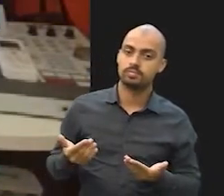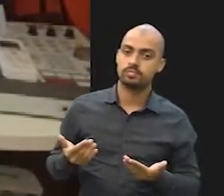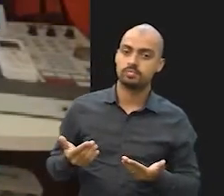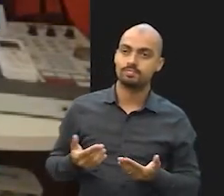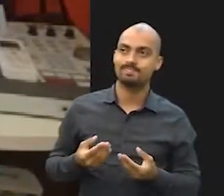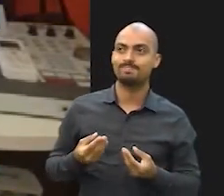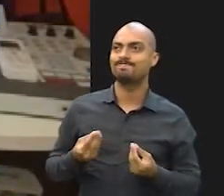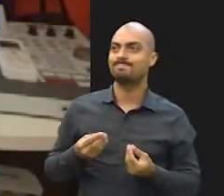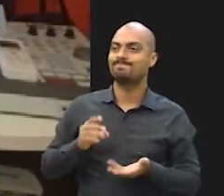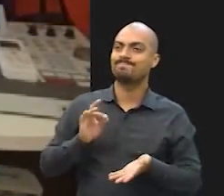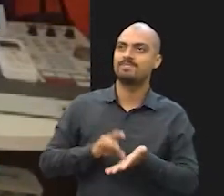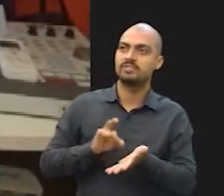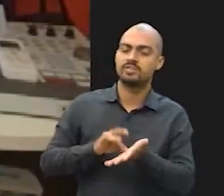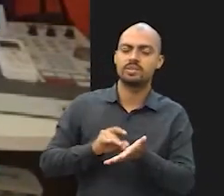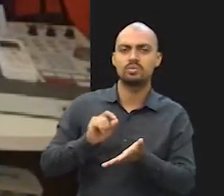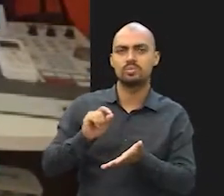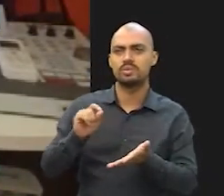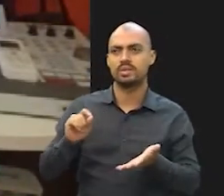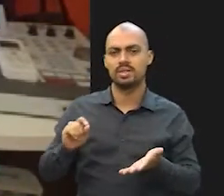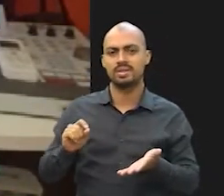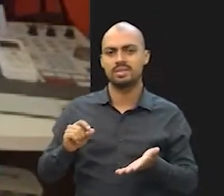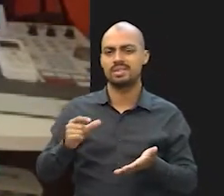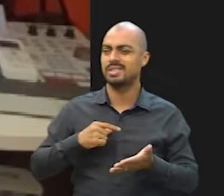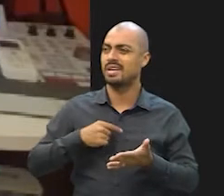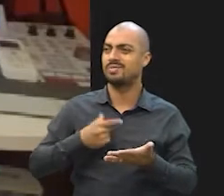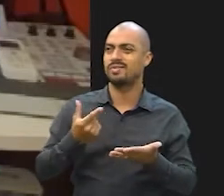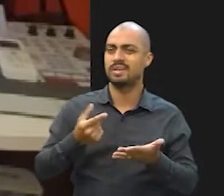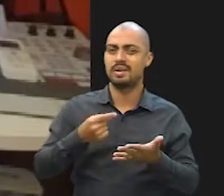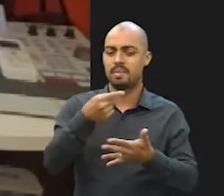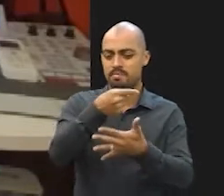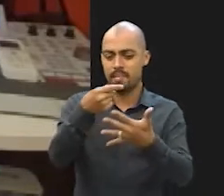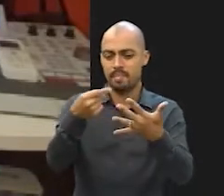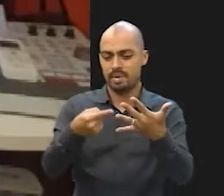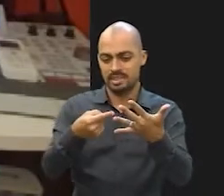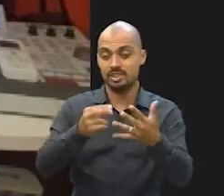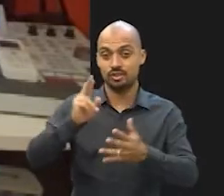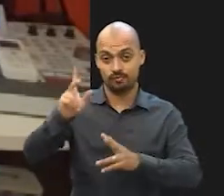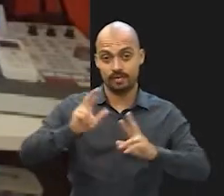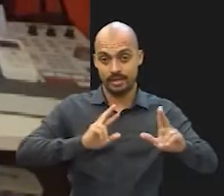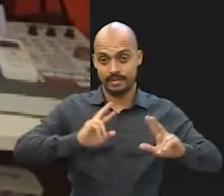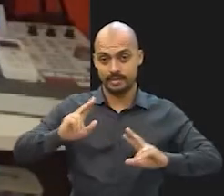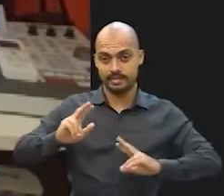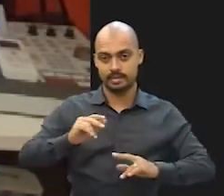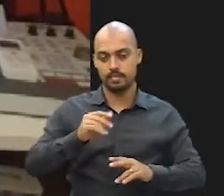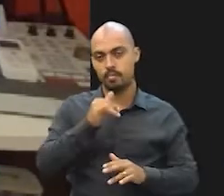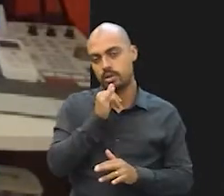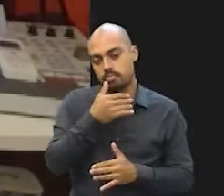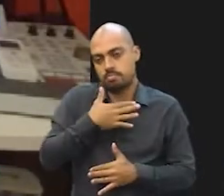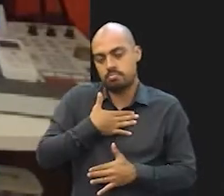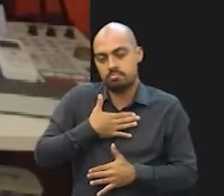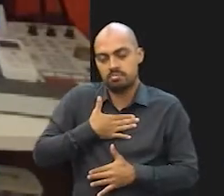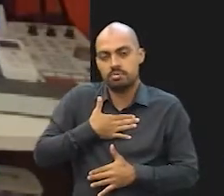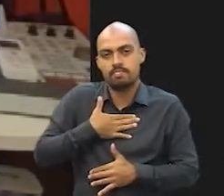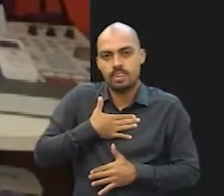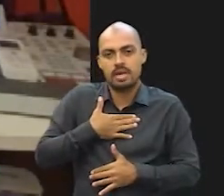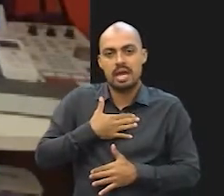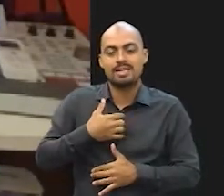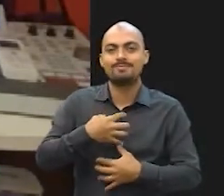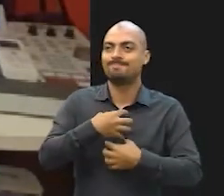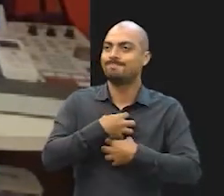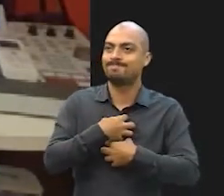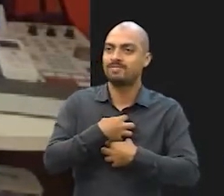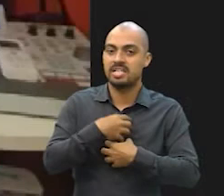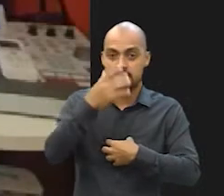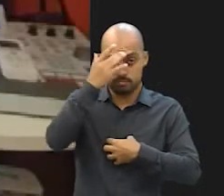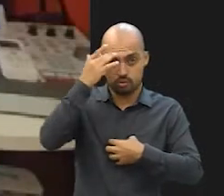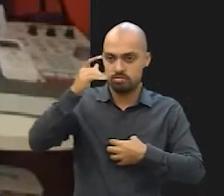Teve... Na verdade, acho que ocorreram eventos assim distintos, sabe? Para mim, particularmente, eu senti que